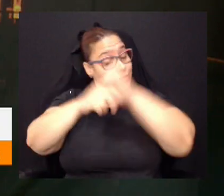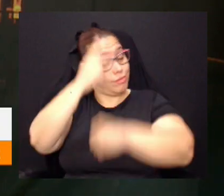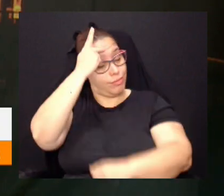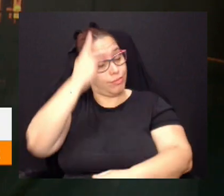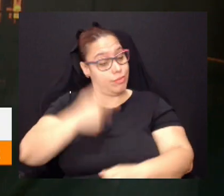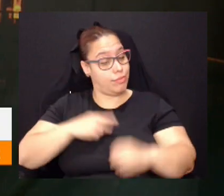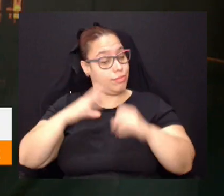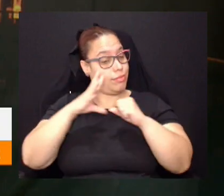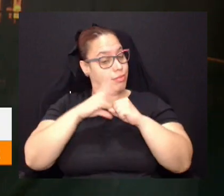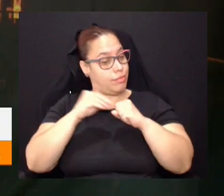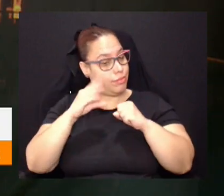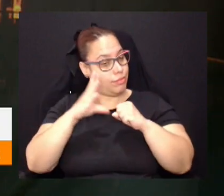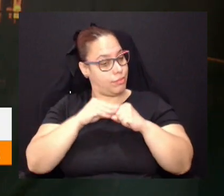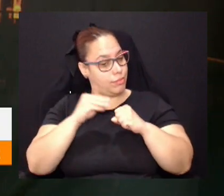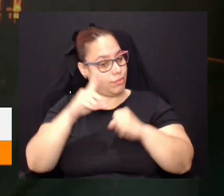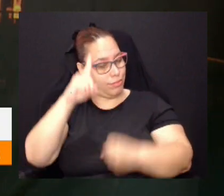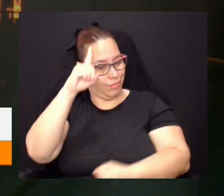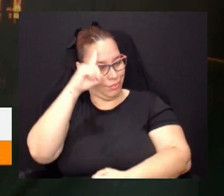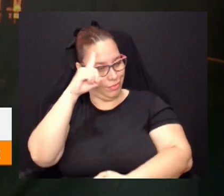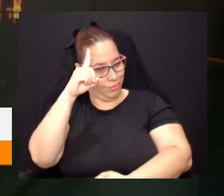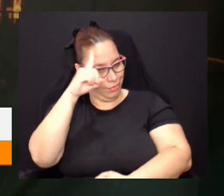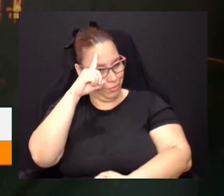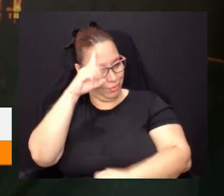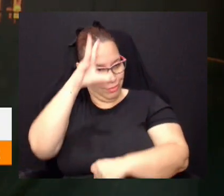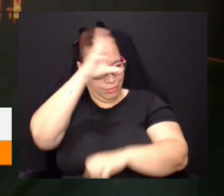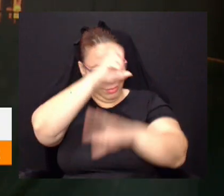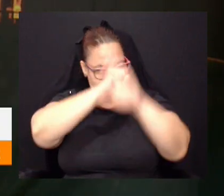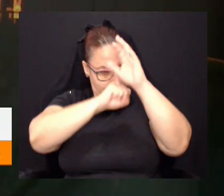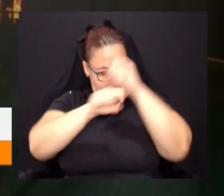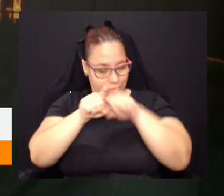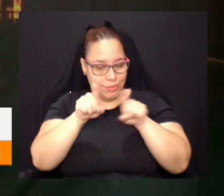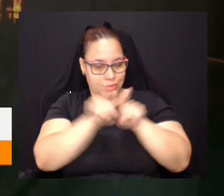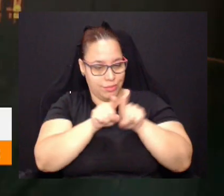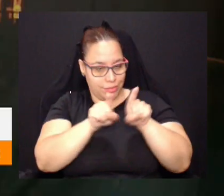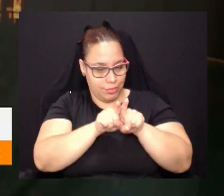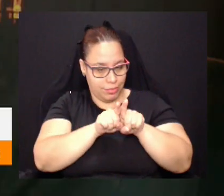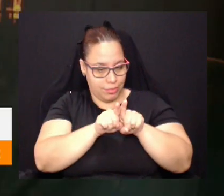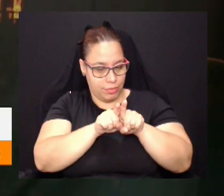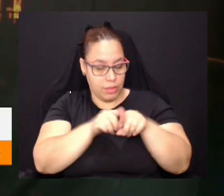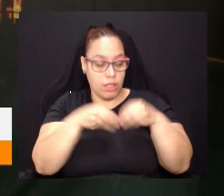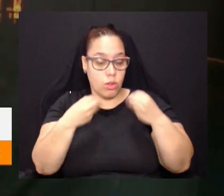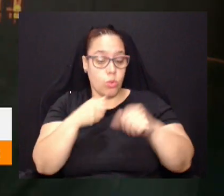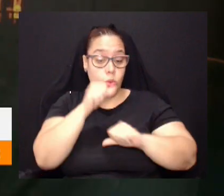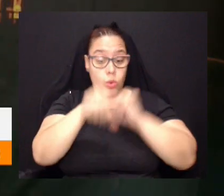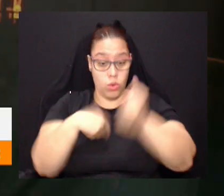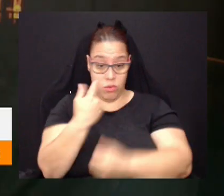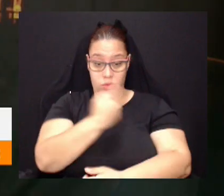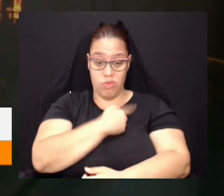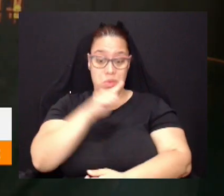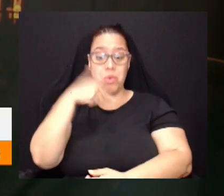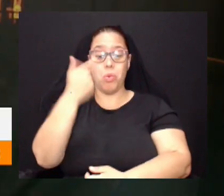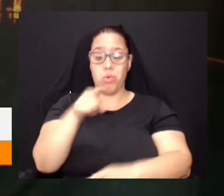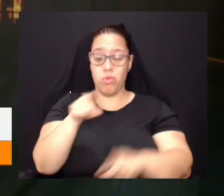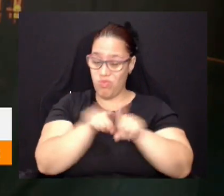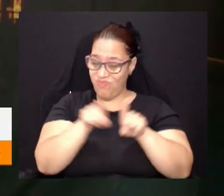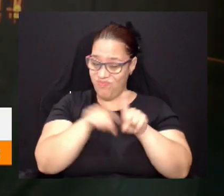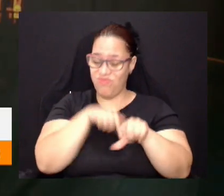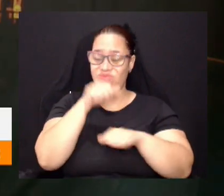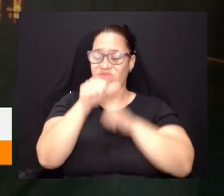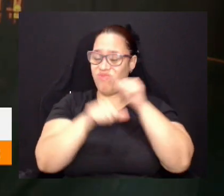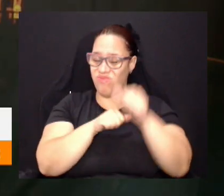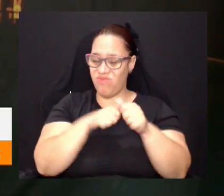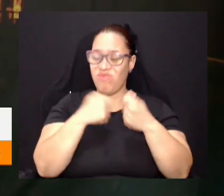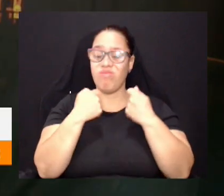diário, e aprendendo também que, assim como nós mudamos, o outro também muda. E a gente